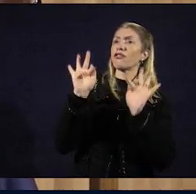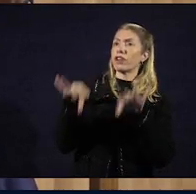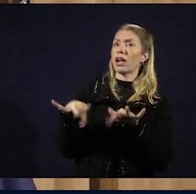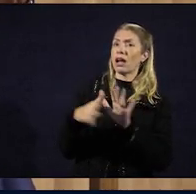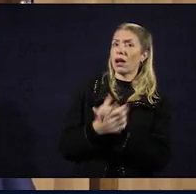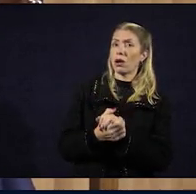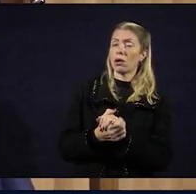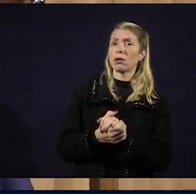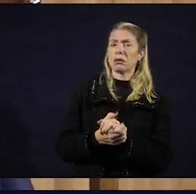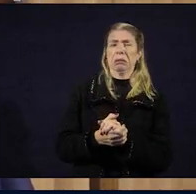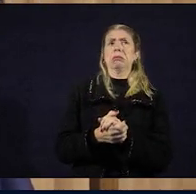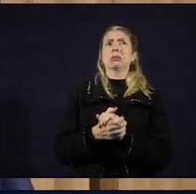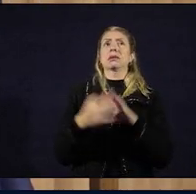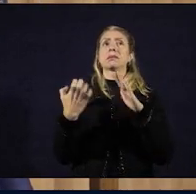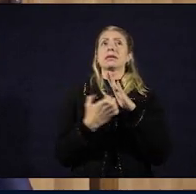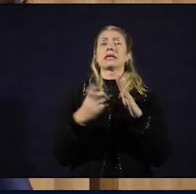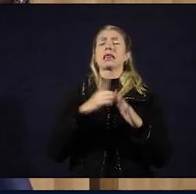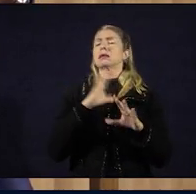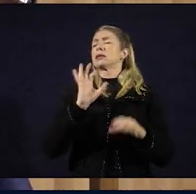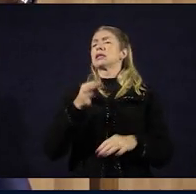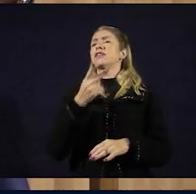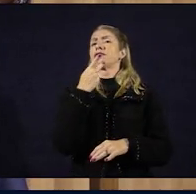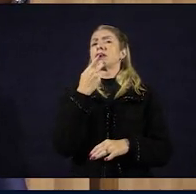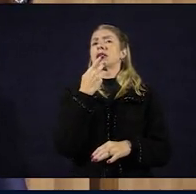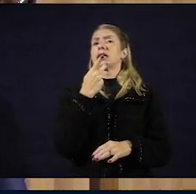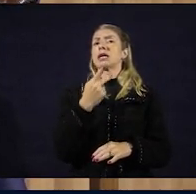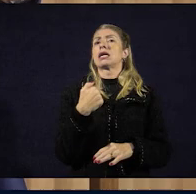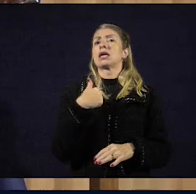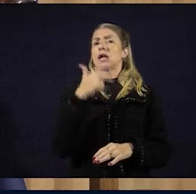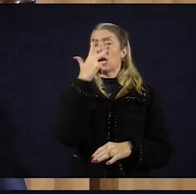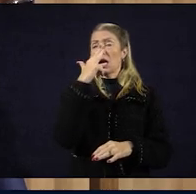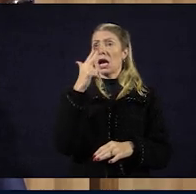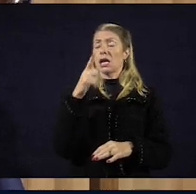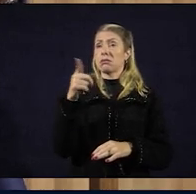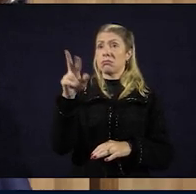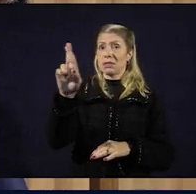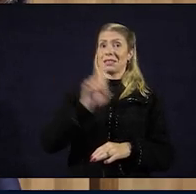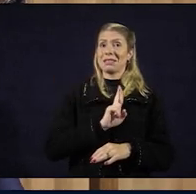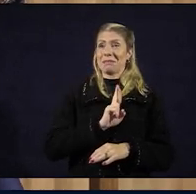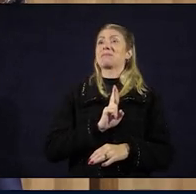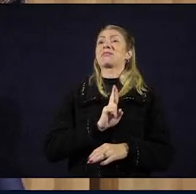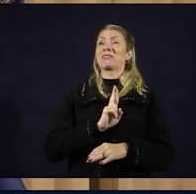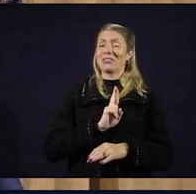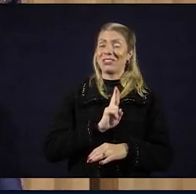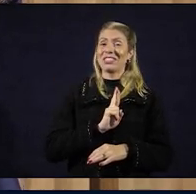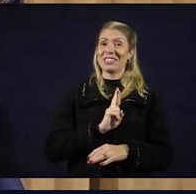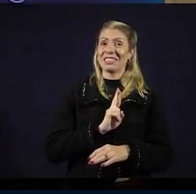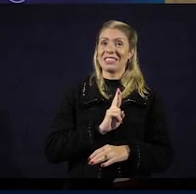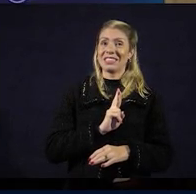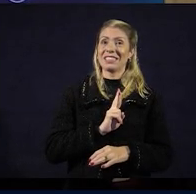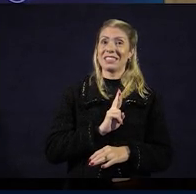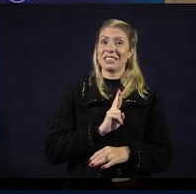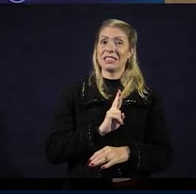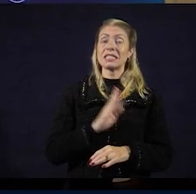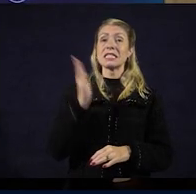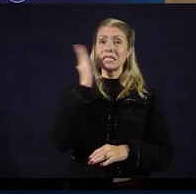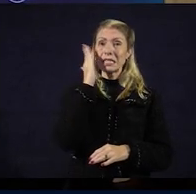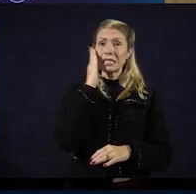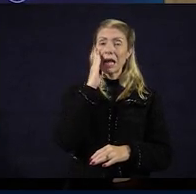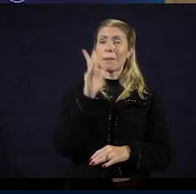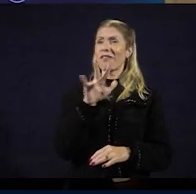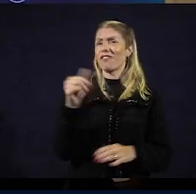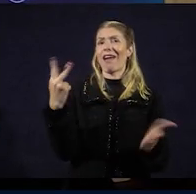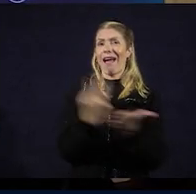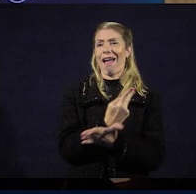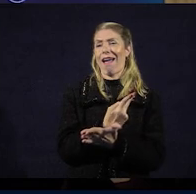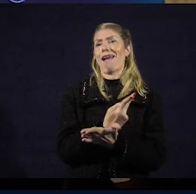de qualquer empresário porque não é certeza não é o surpreendente para mim é que o sujeito responde sabendo que vai estar